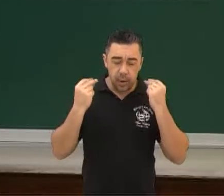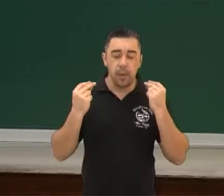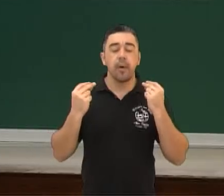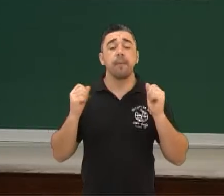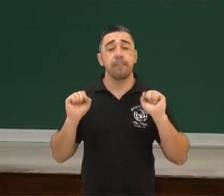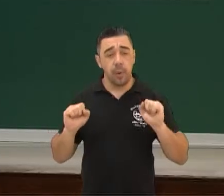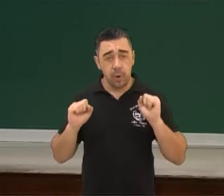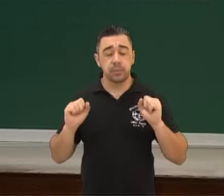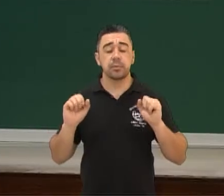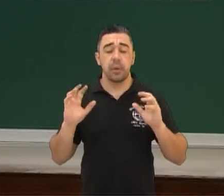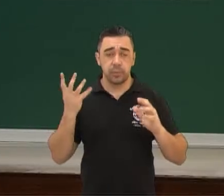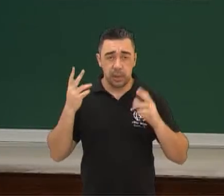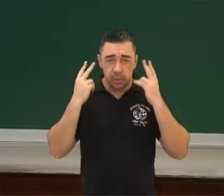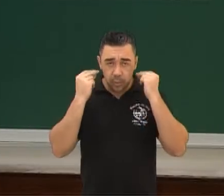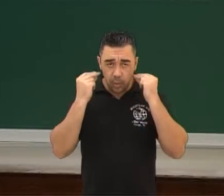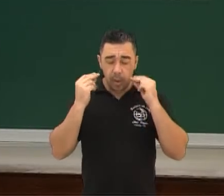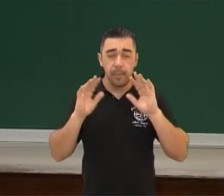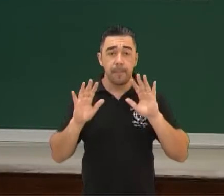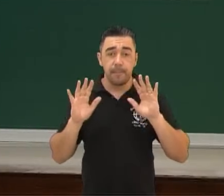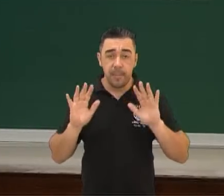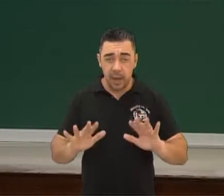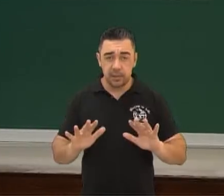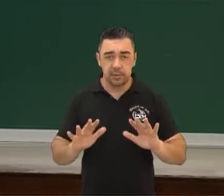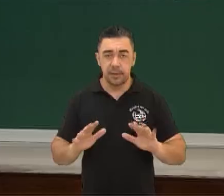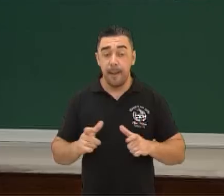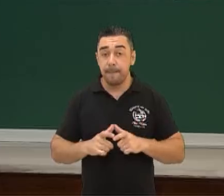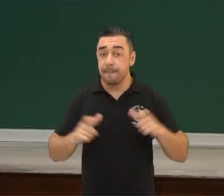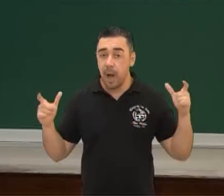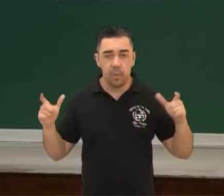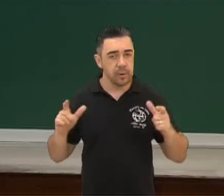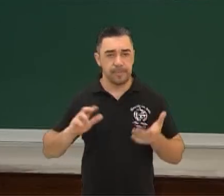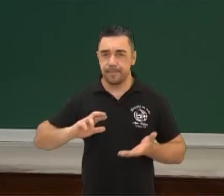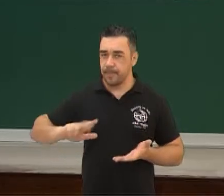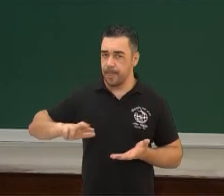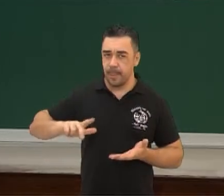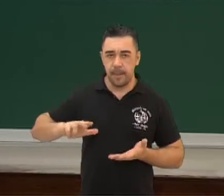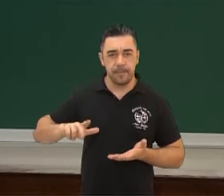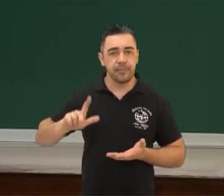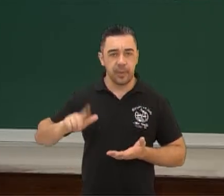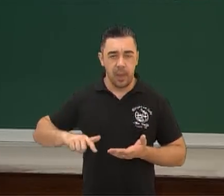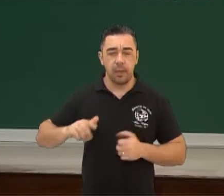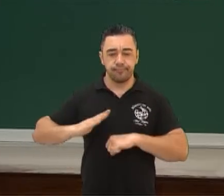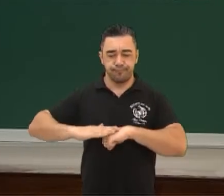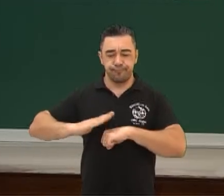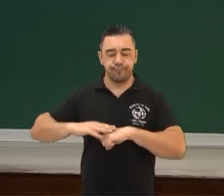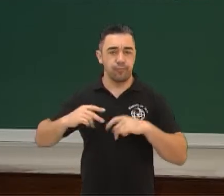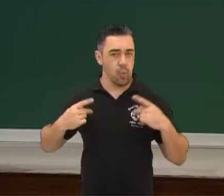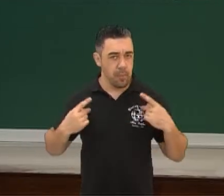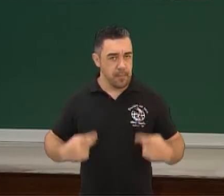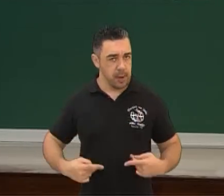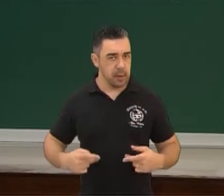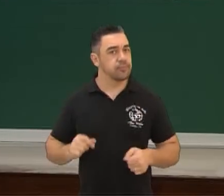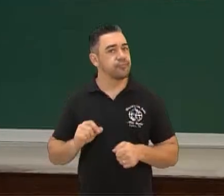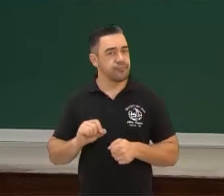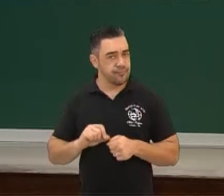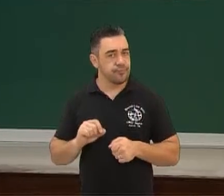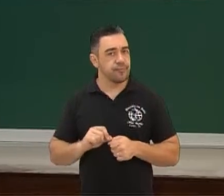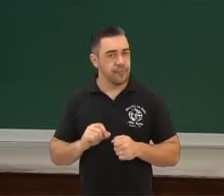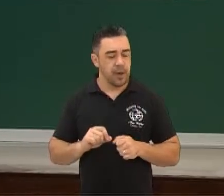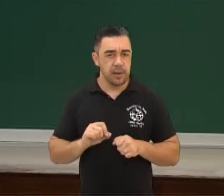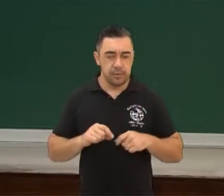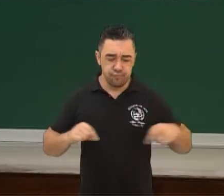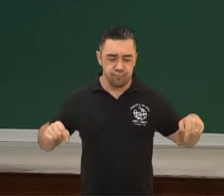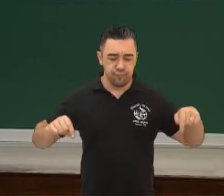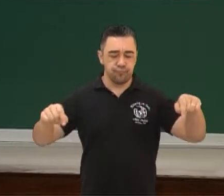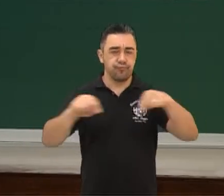também podem se causar de forma natural, mas na maioria das vezes, né, as queimadas elas são pela ação do homem para abrir